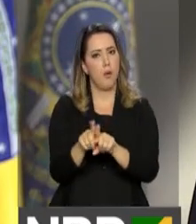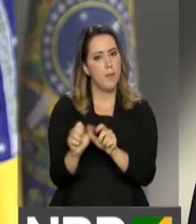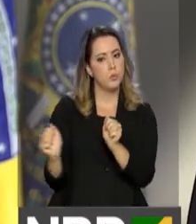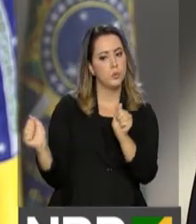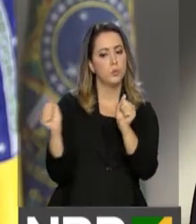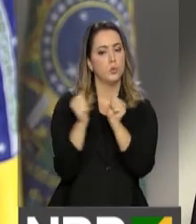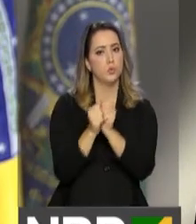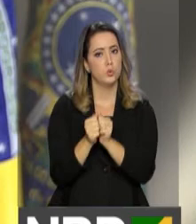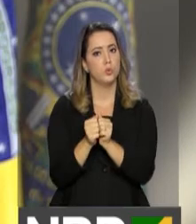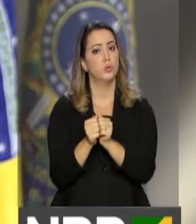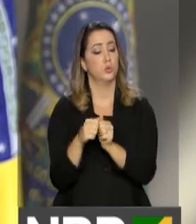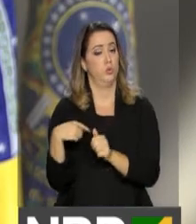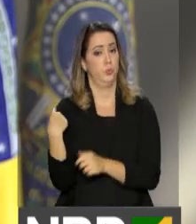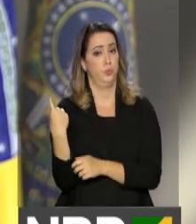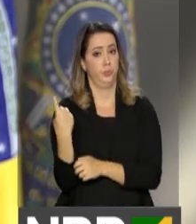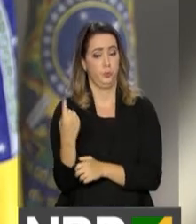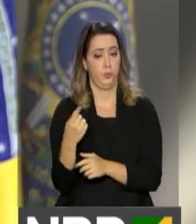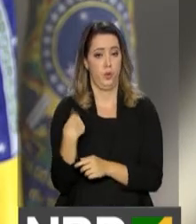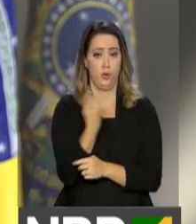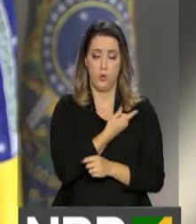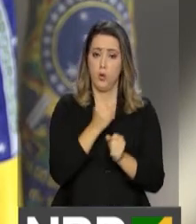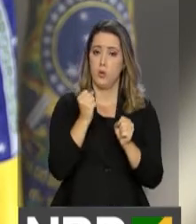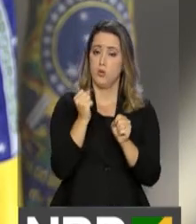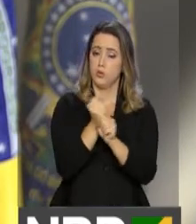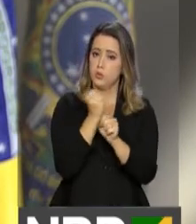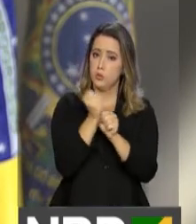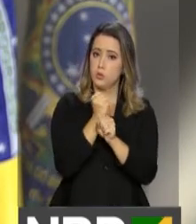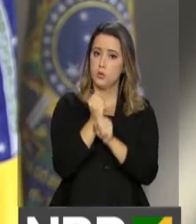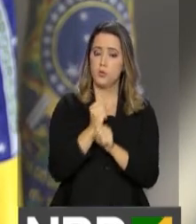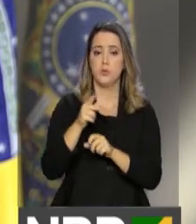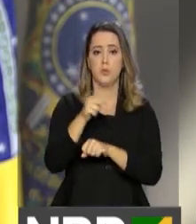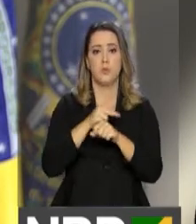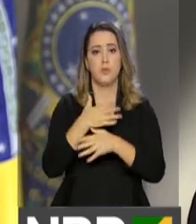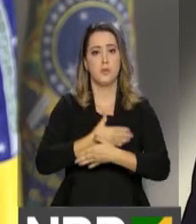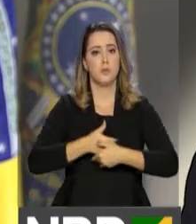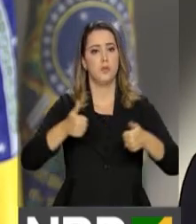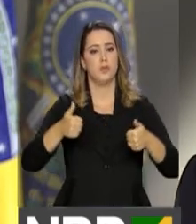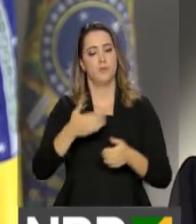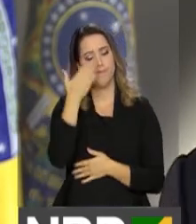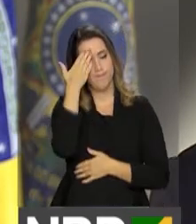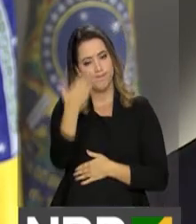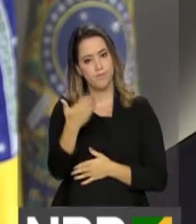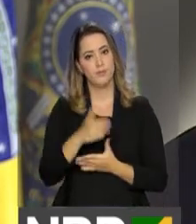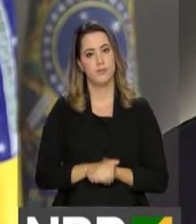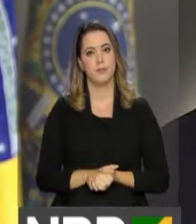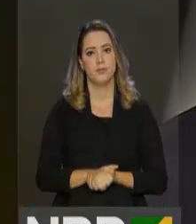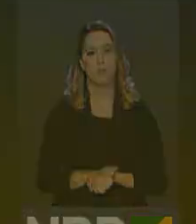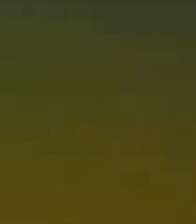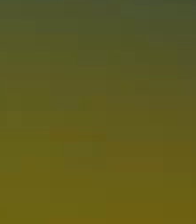cena juntos construiremos uma nação melhor obrigado